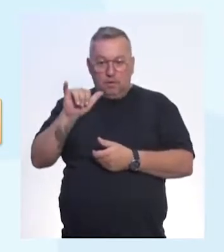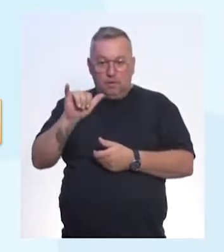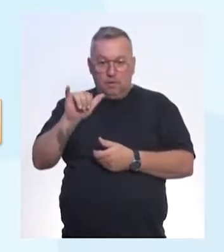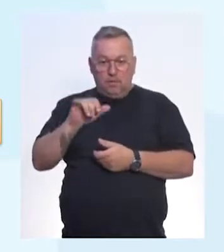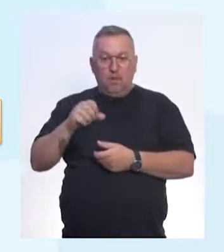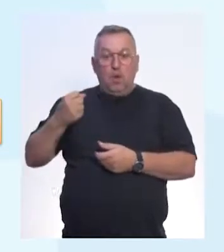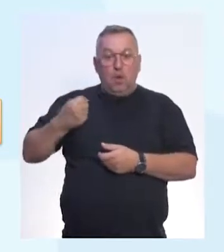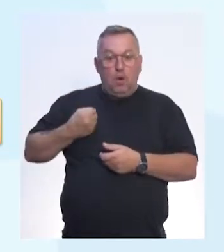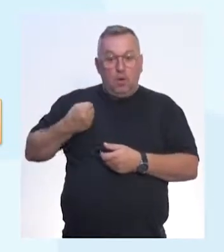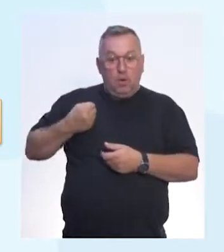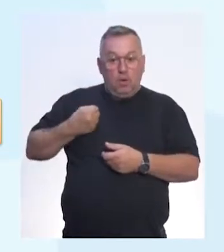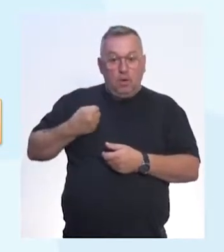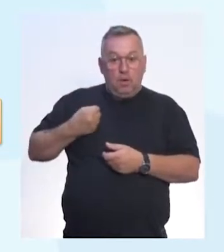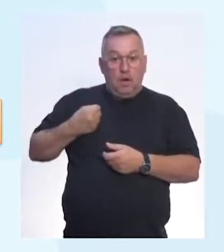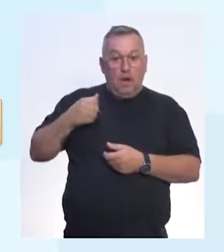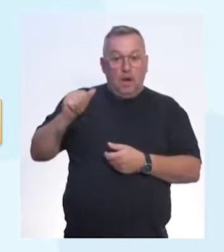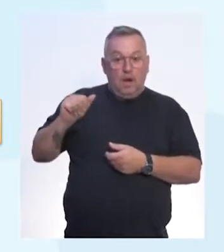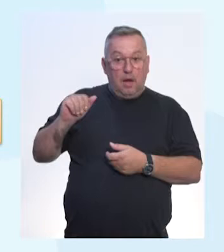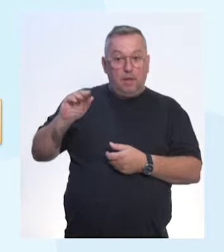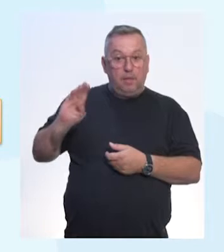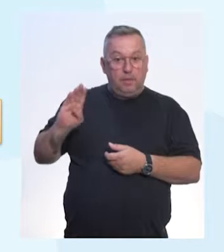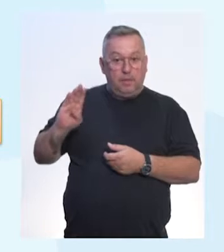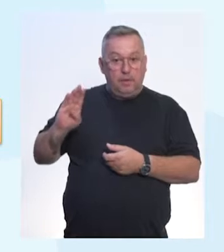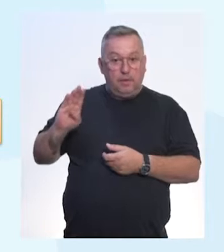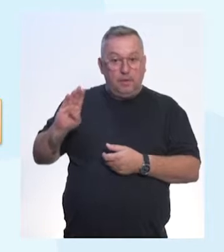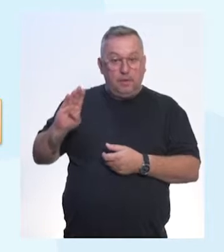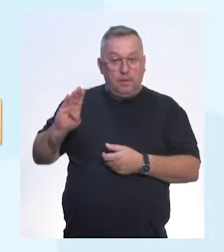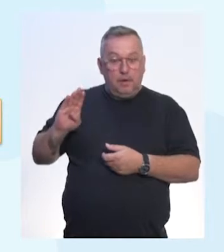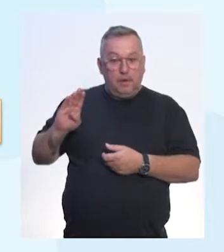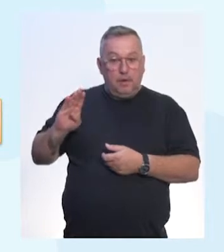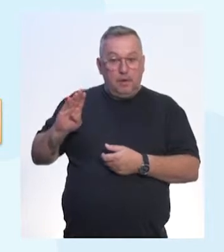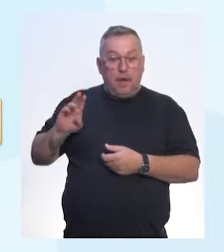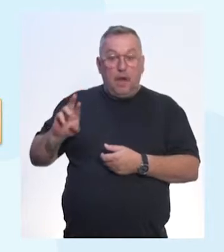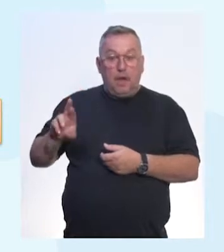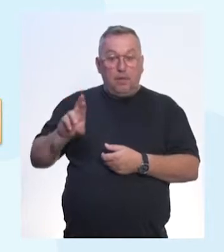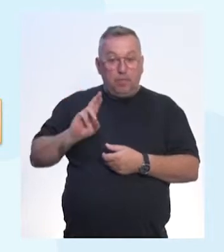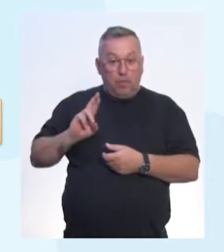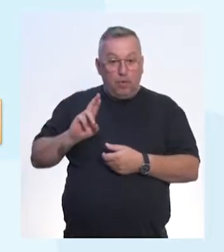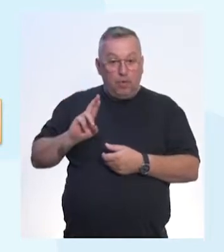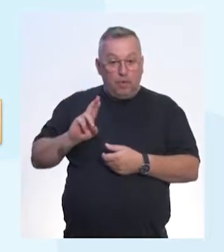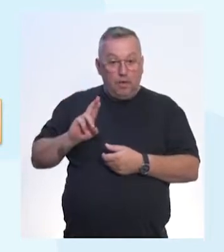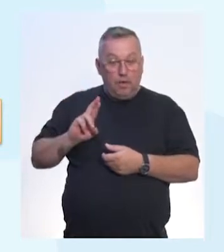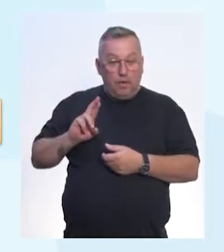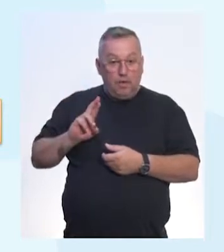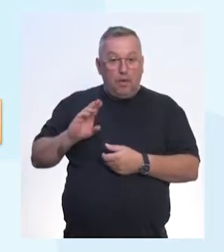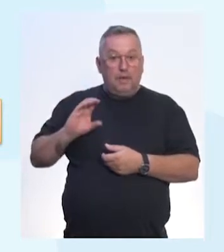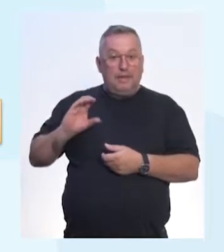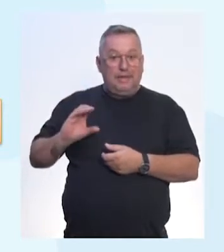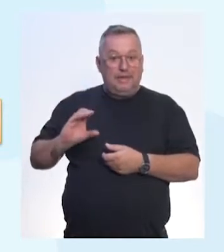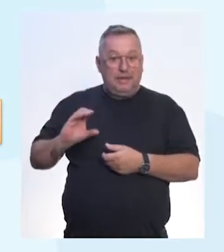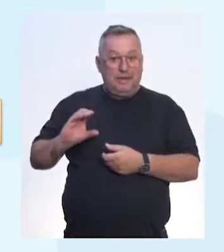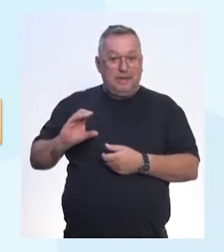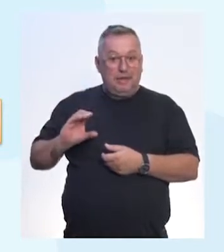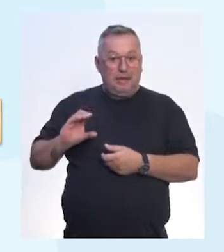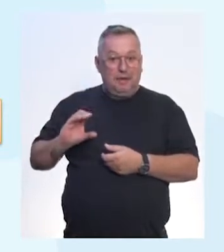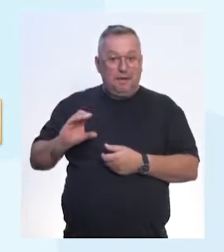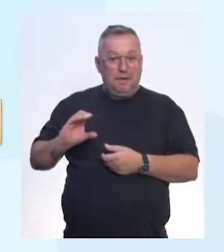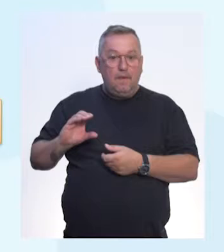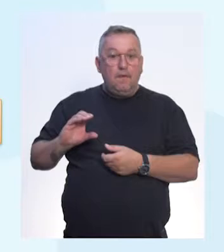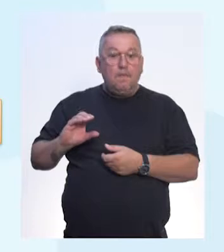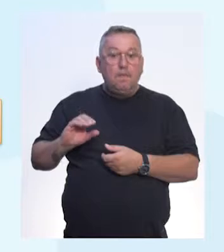Coeficiente, parte numérica, A e B. Constante, também uma parte numérica,